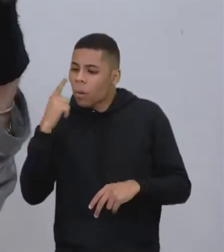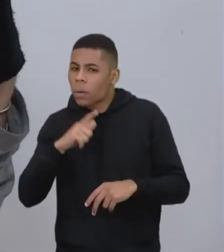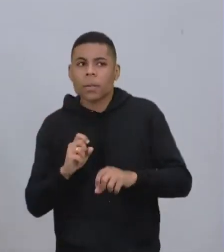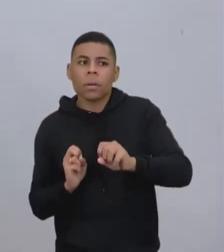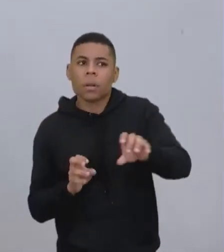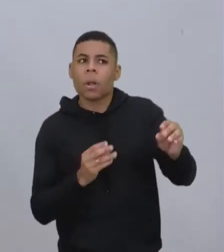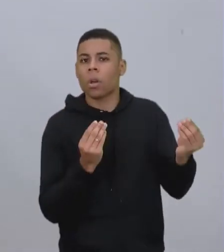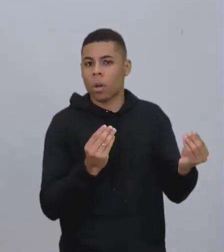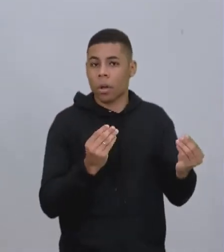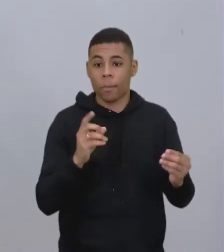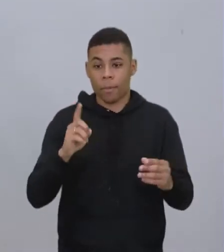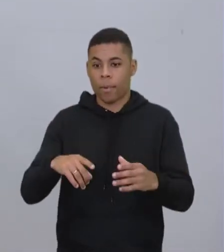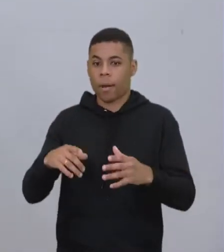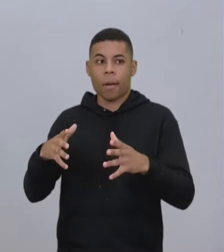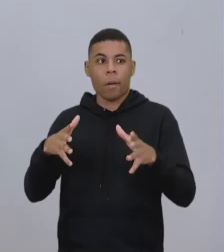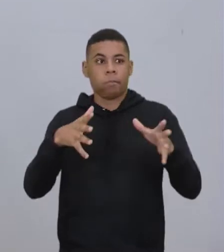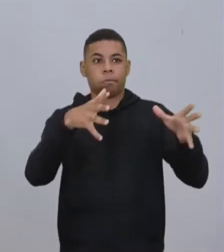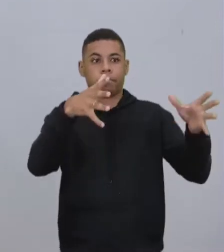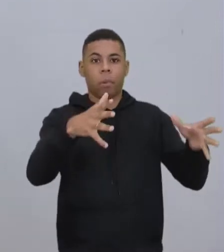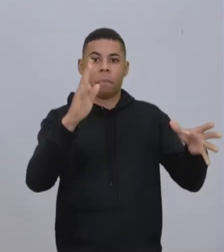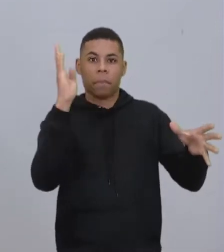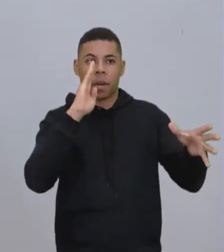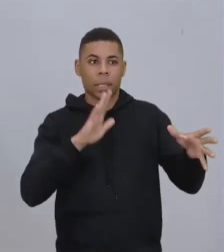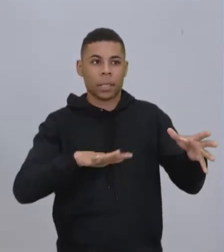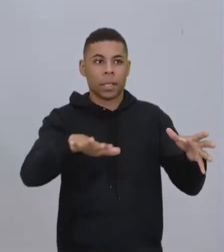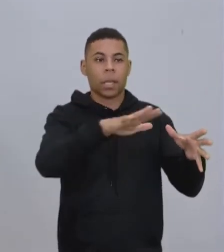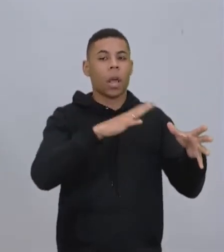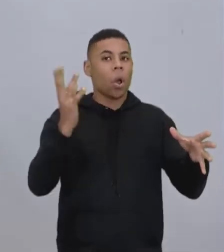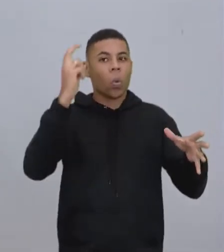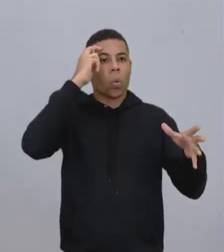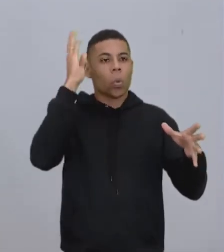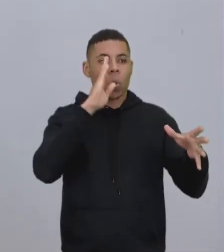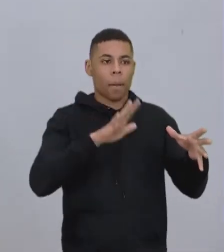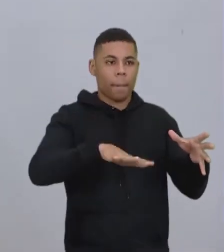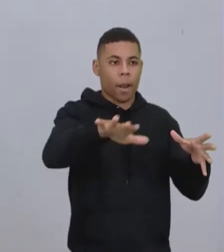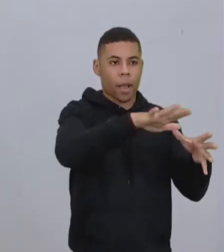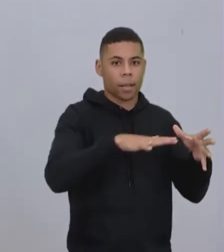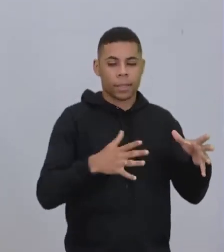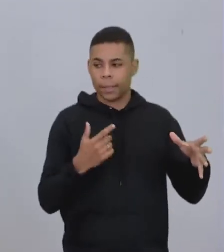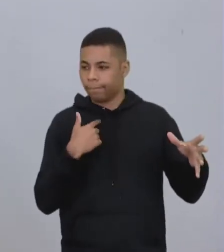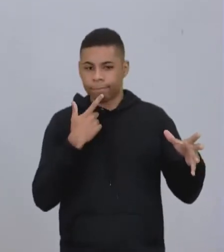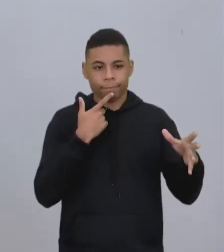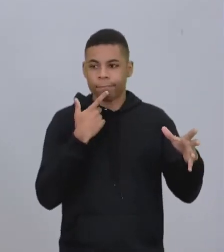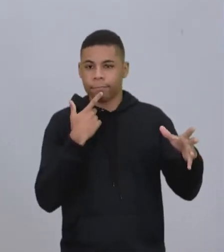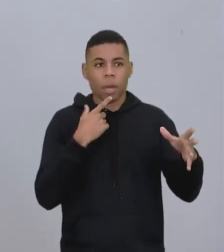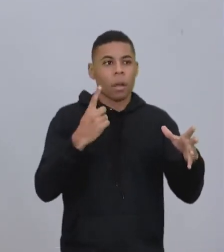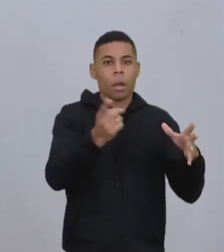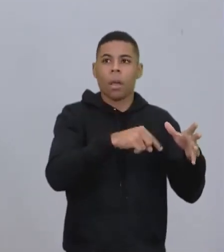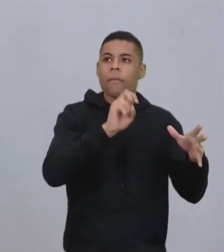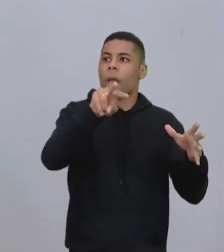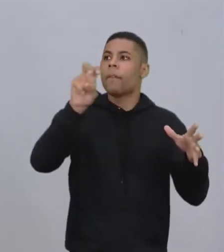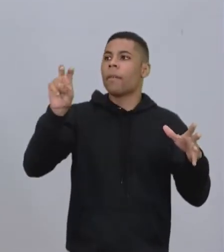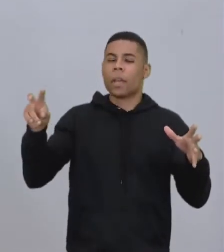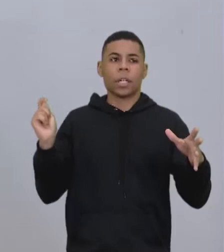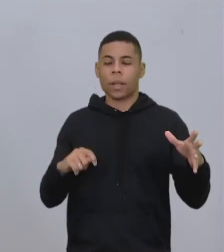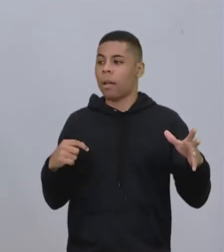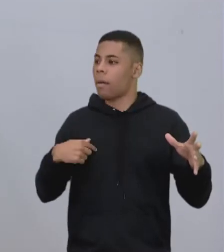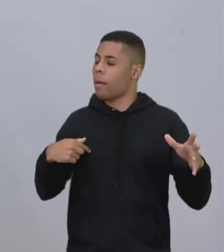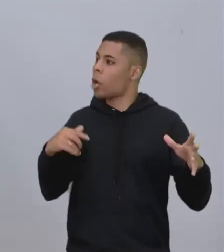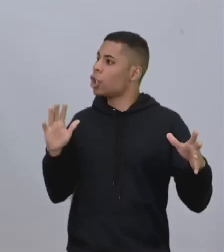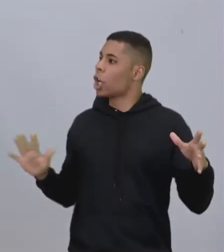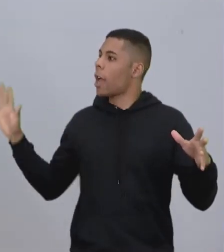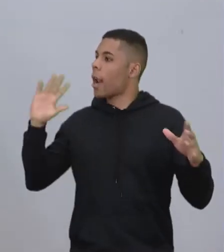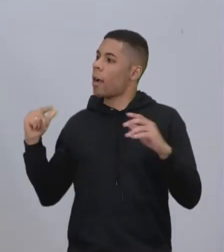macro, né? Então, a população brasileira, a cultura brasileira, o que é que realmente circula, tem um poder de ressonância, de